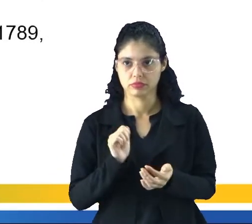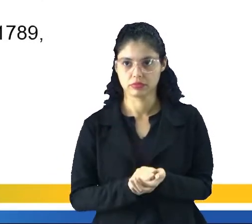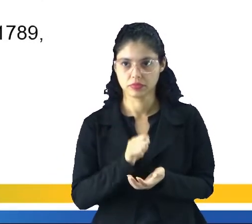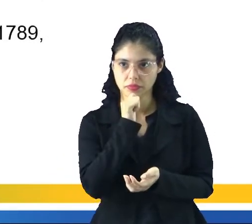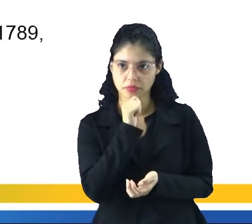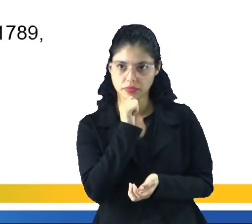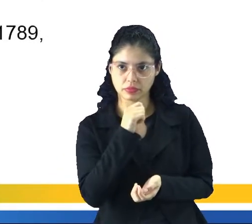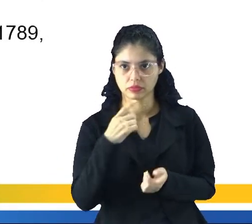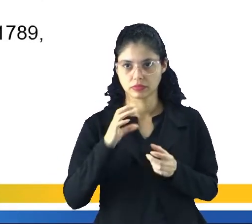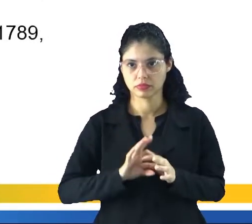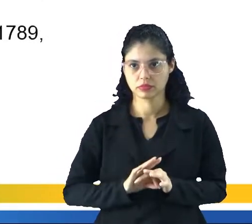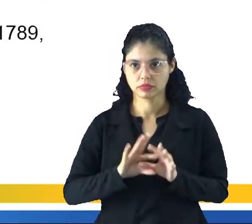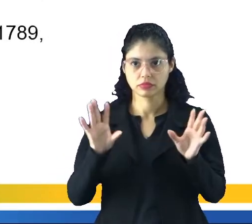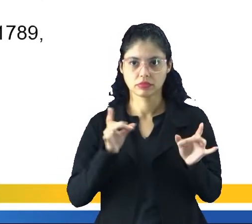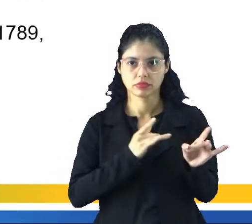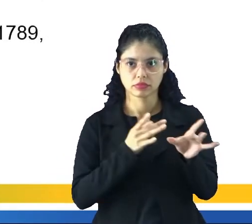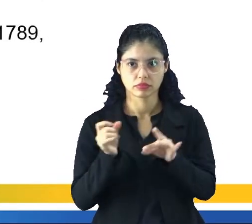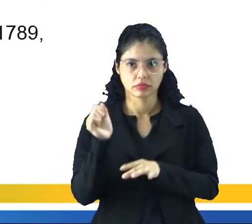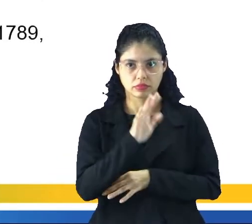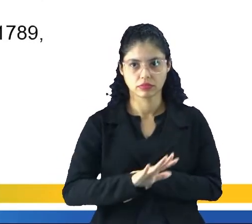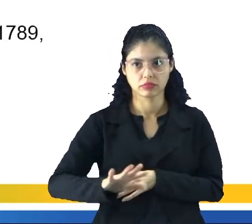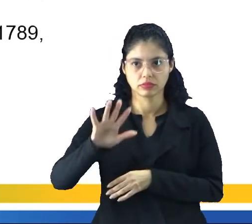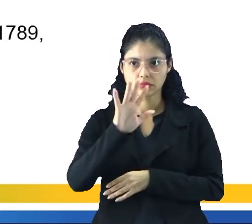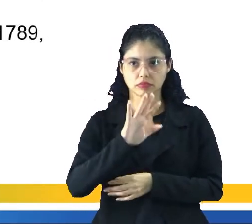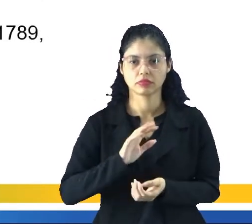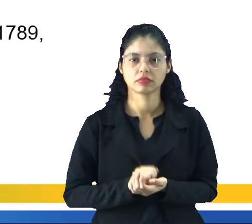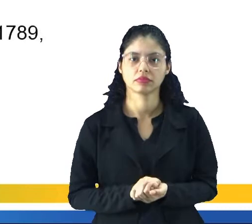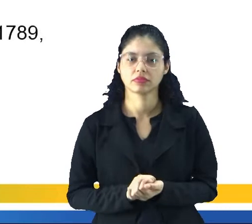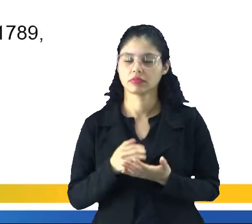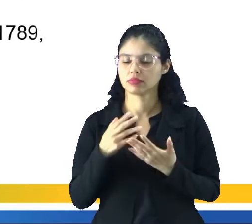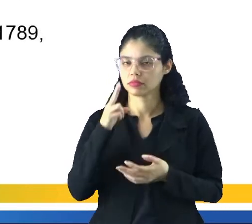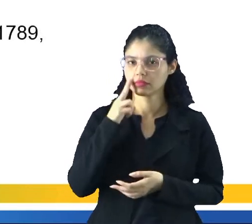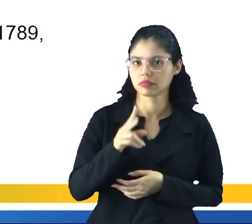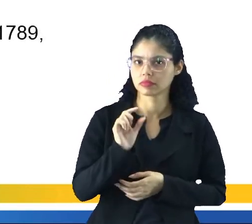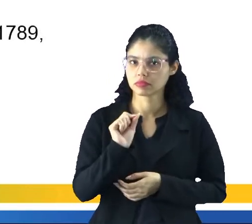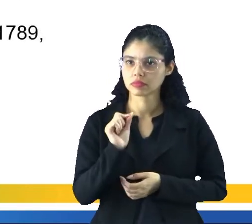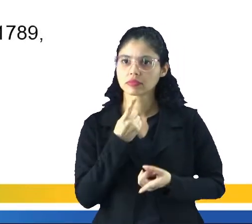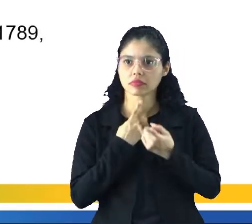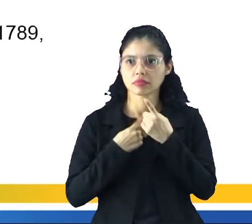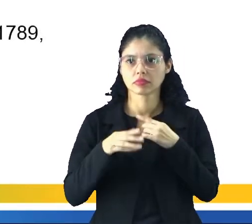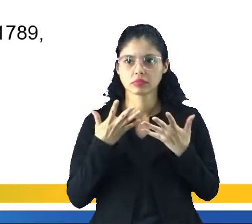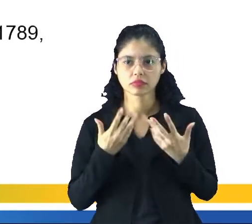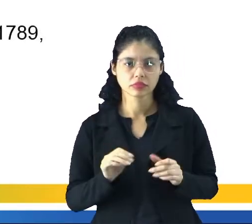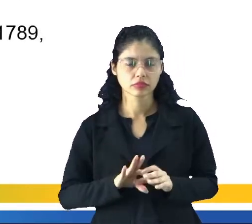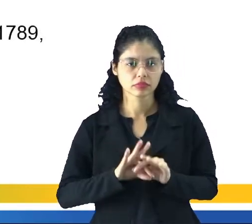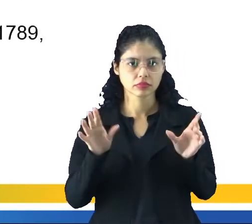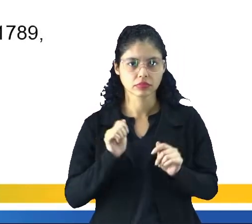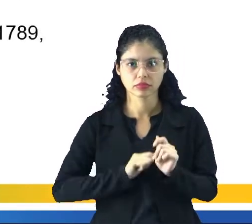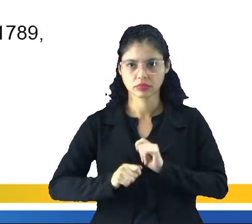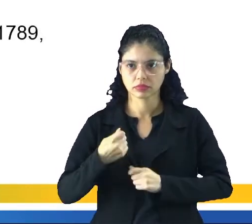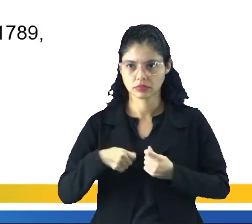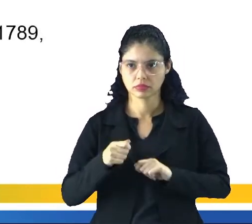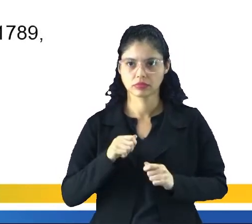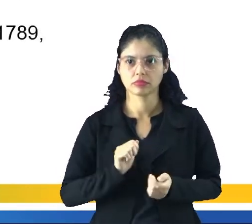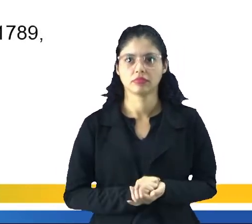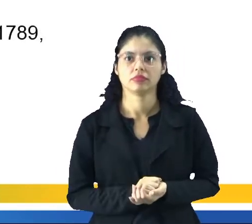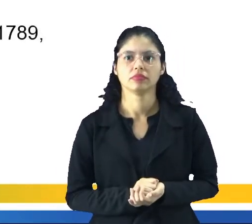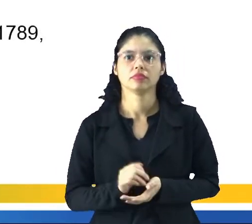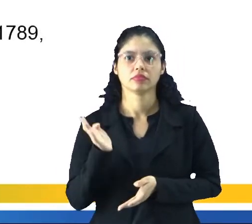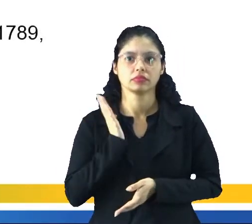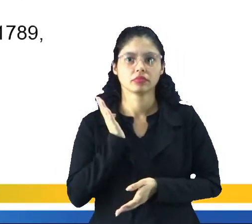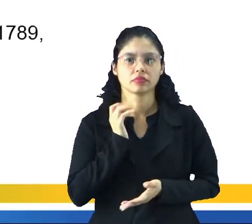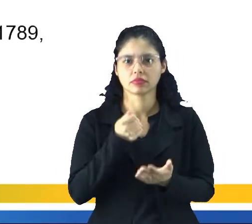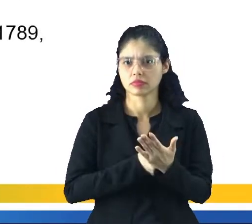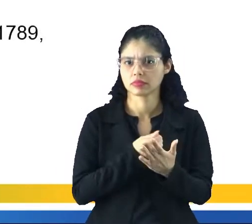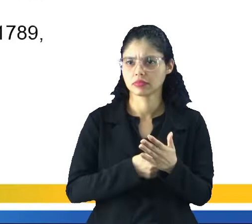restringiam a liberdade de comércio internacional. Havia aí um desejo de adotar o liberalismo econômico. A burguesia